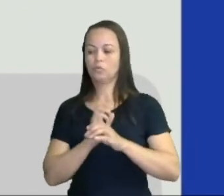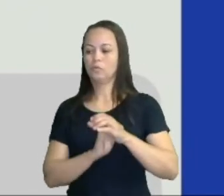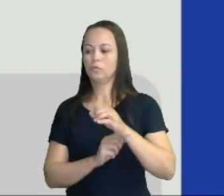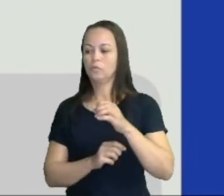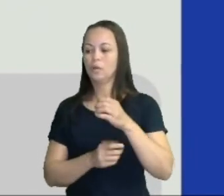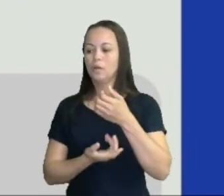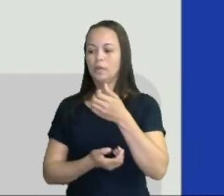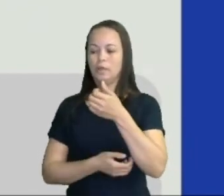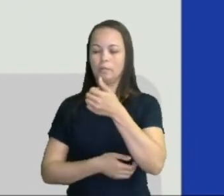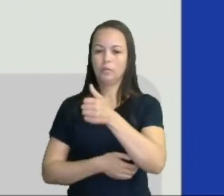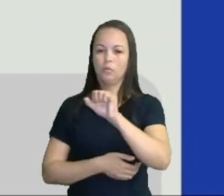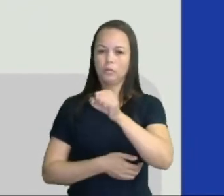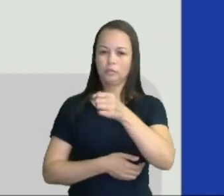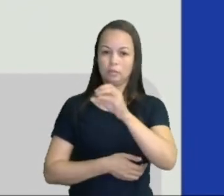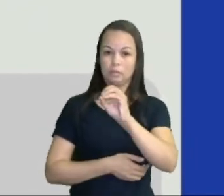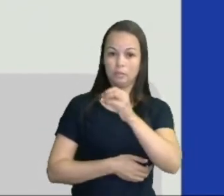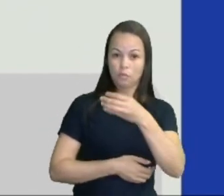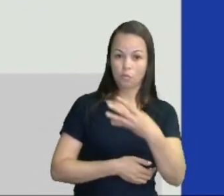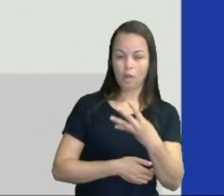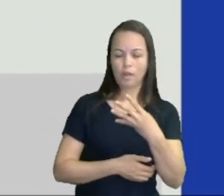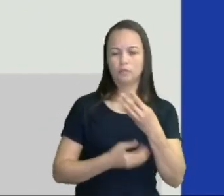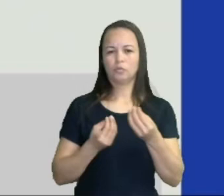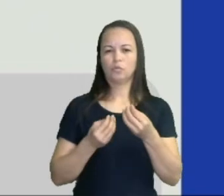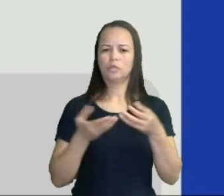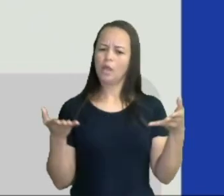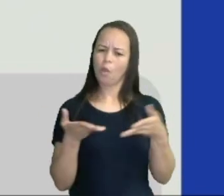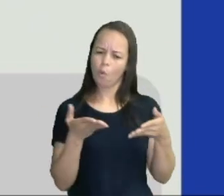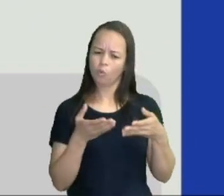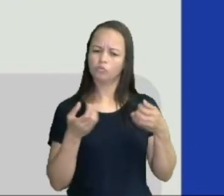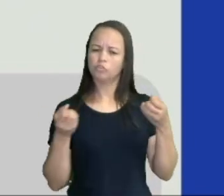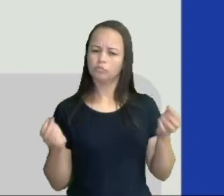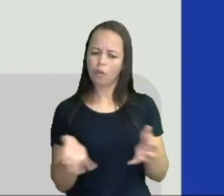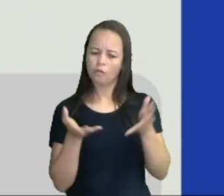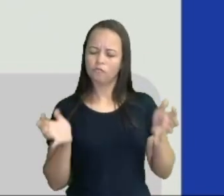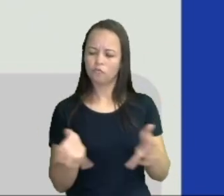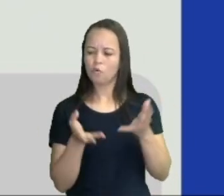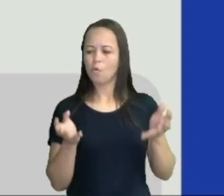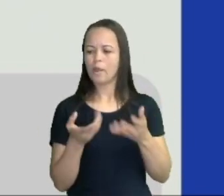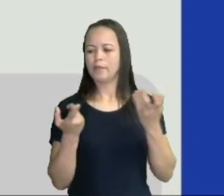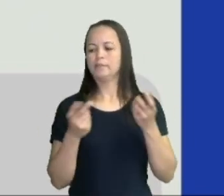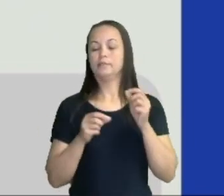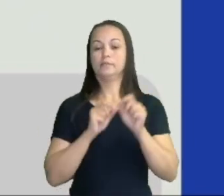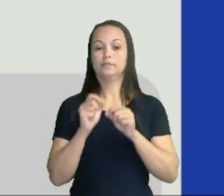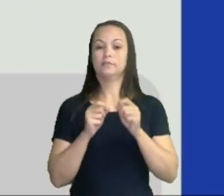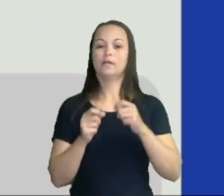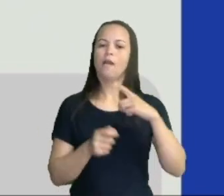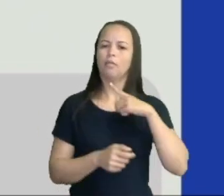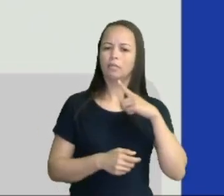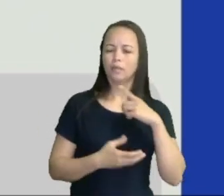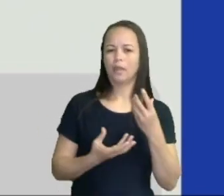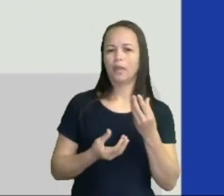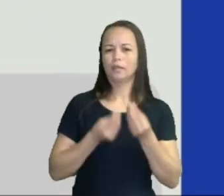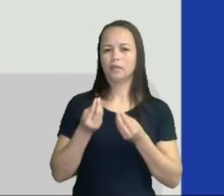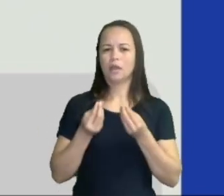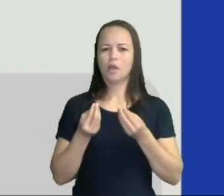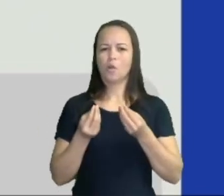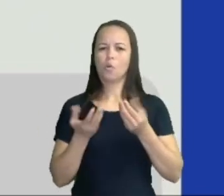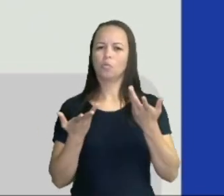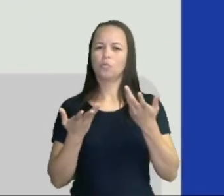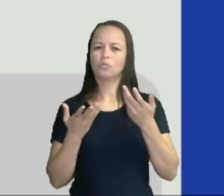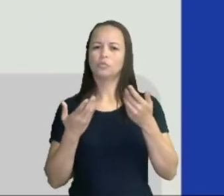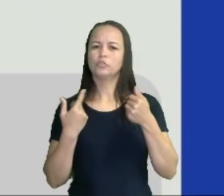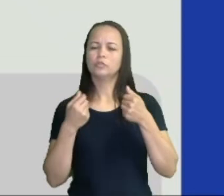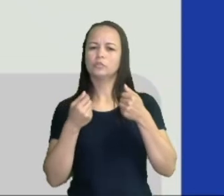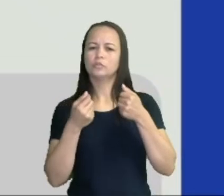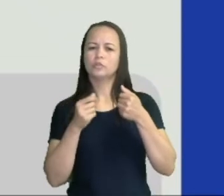ainda hoje inspirado nos códigos romanos, mas ainda hoje esse código, alguns artigos desse